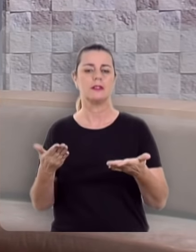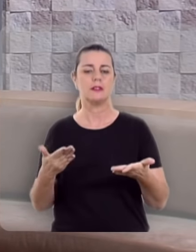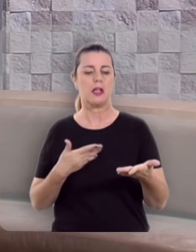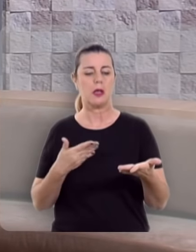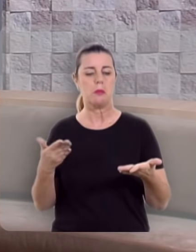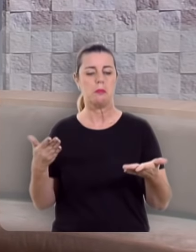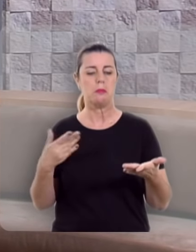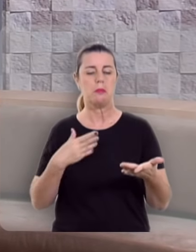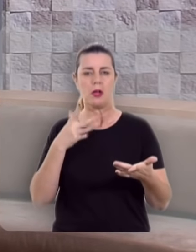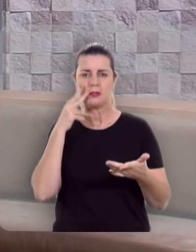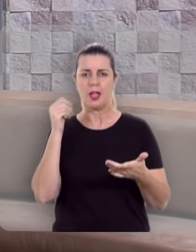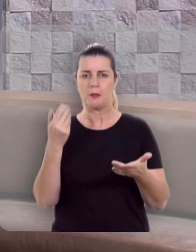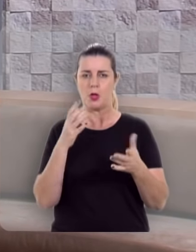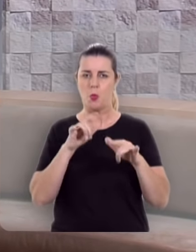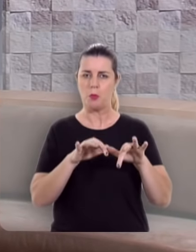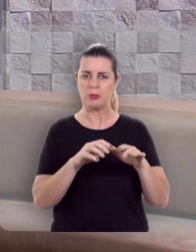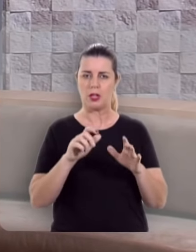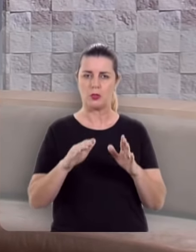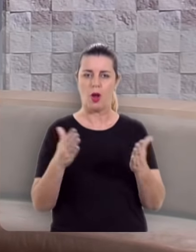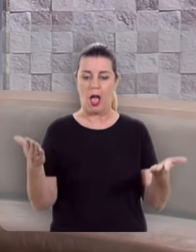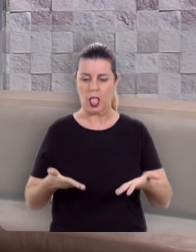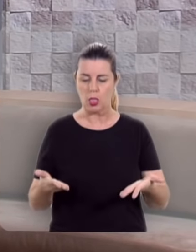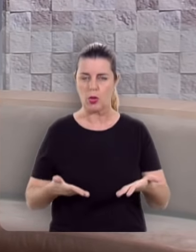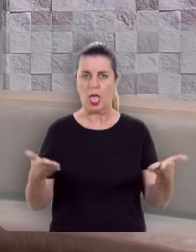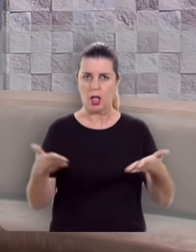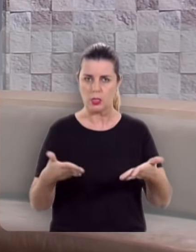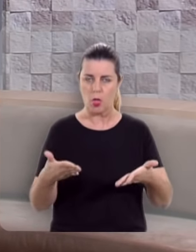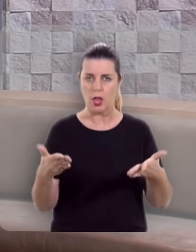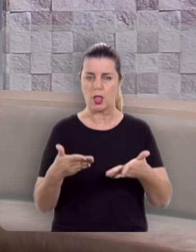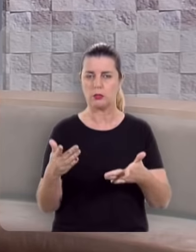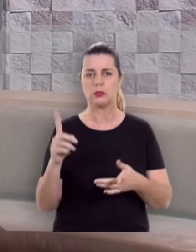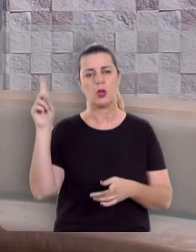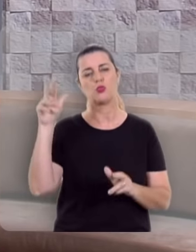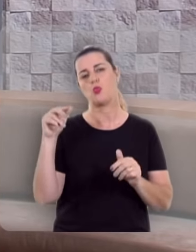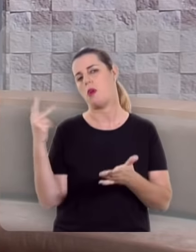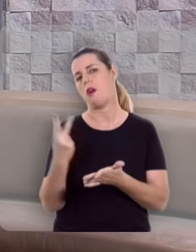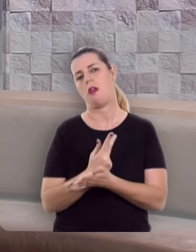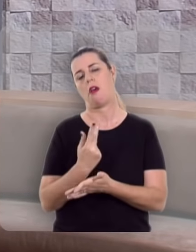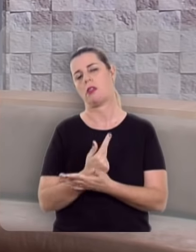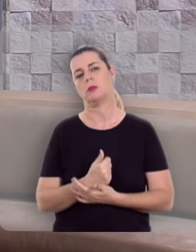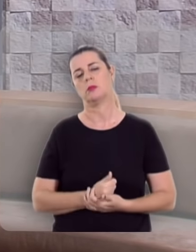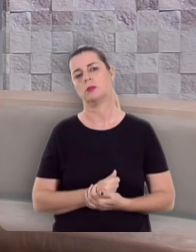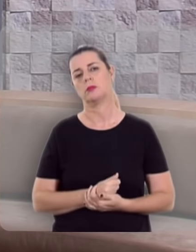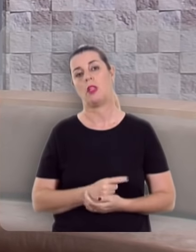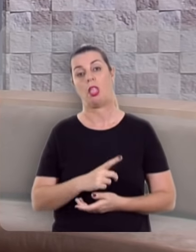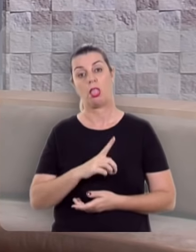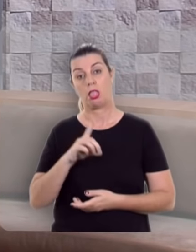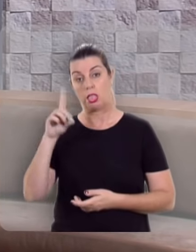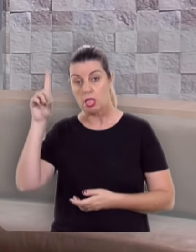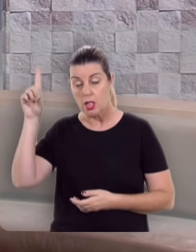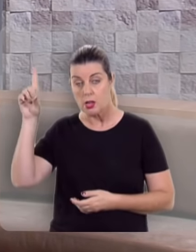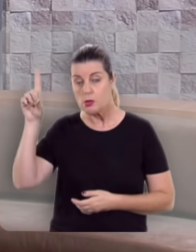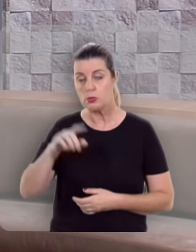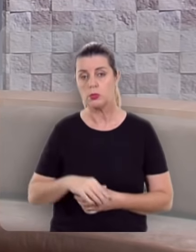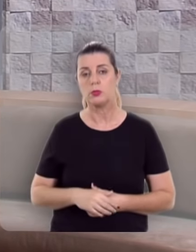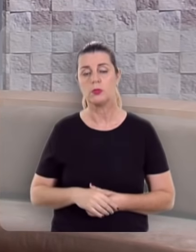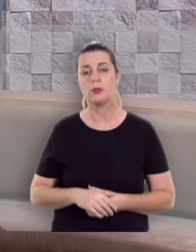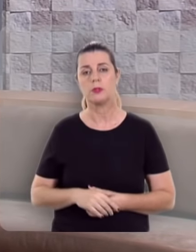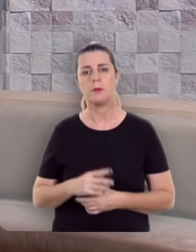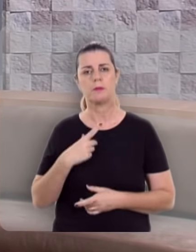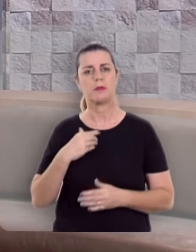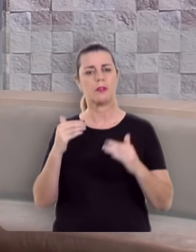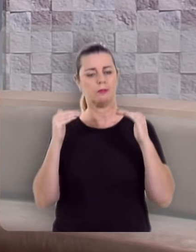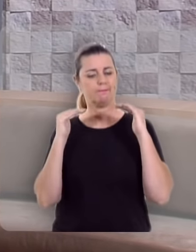Deus não usa rascunho para fazer seus planos. Deus não precisa fazer atualização de seus